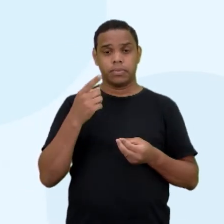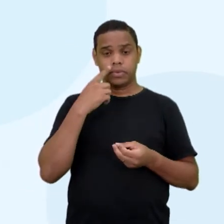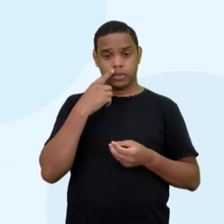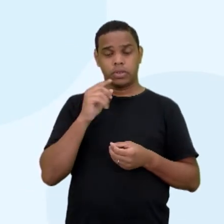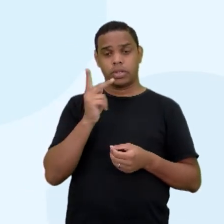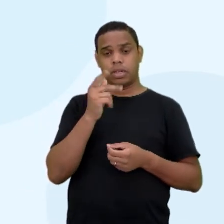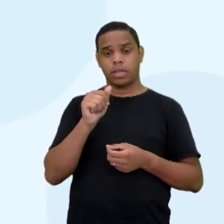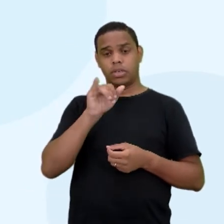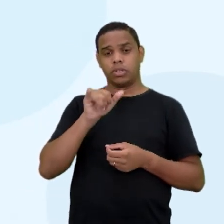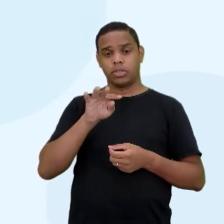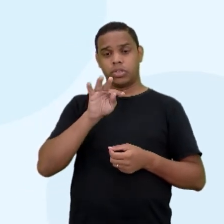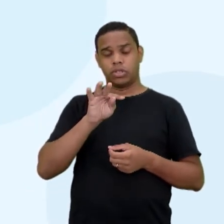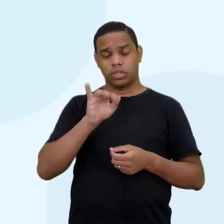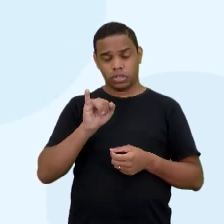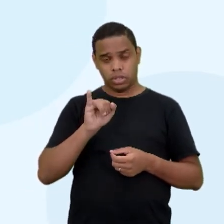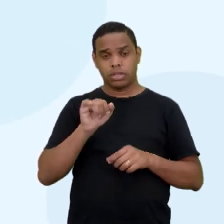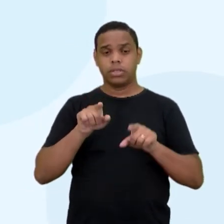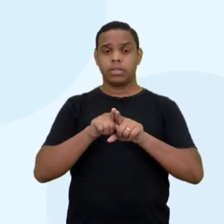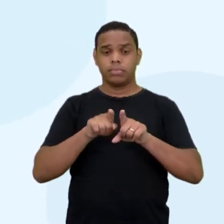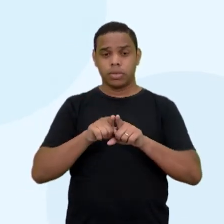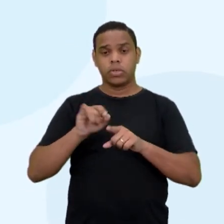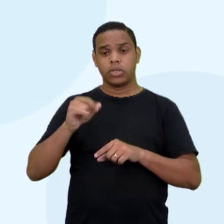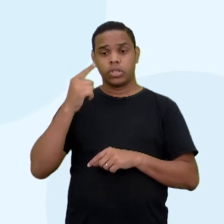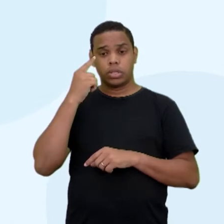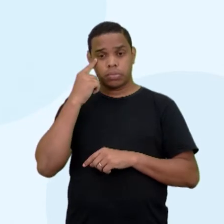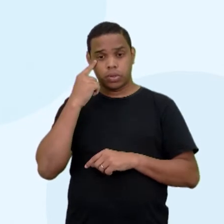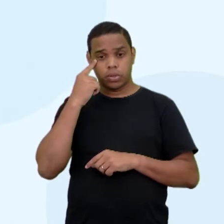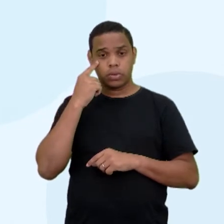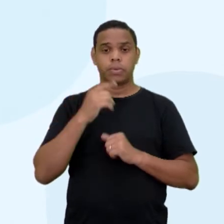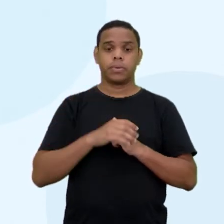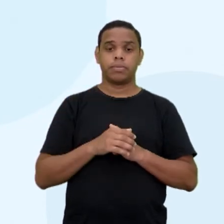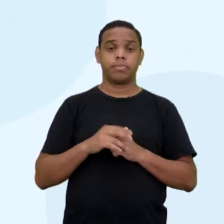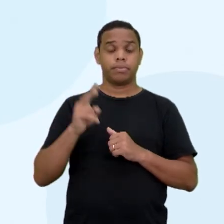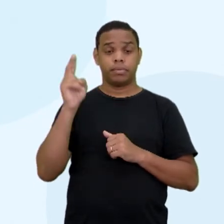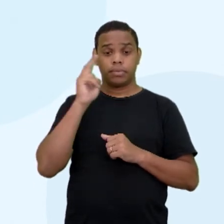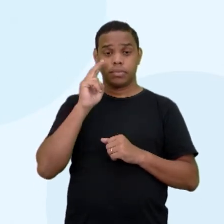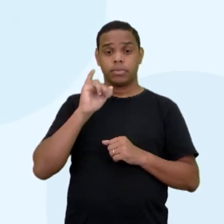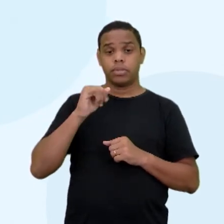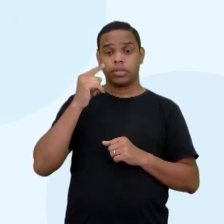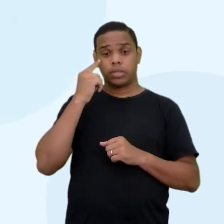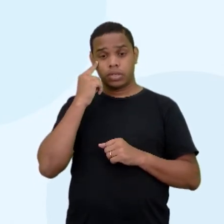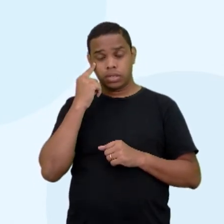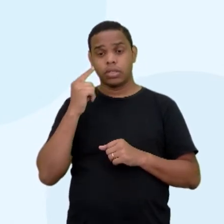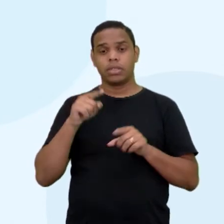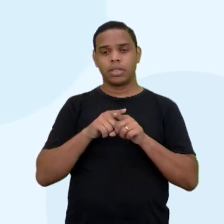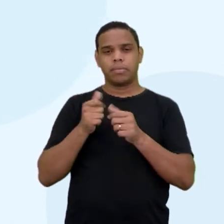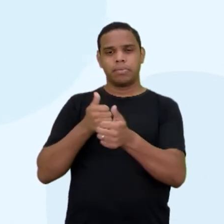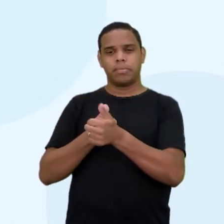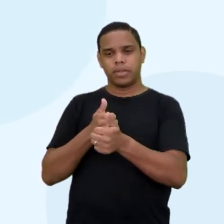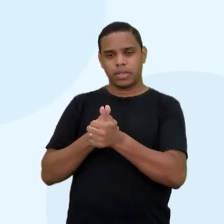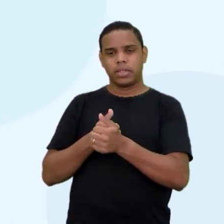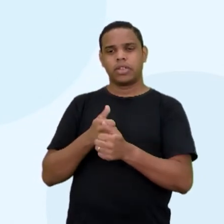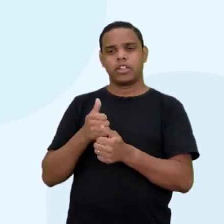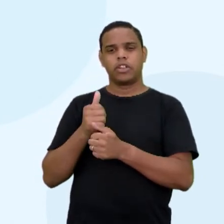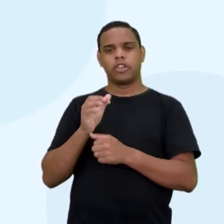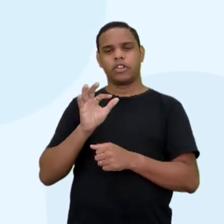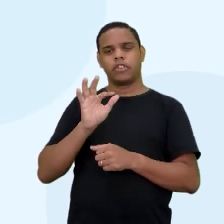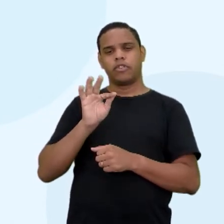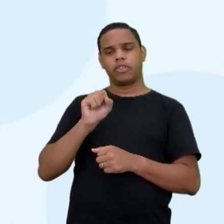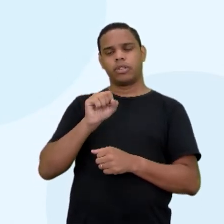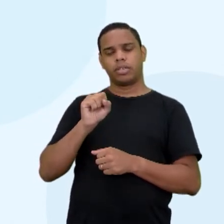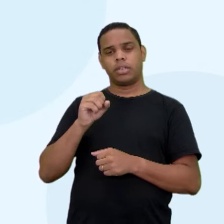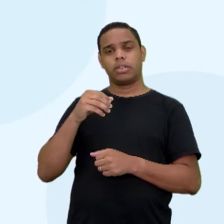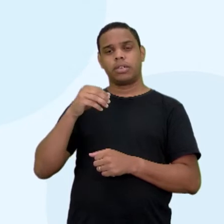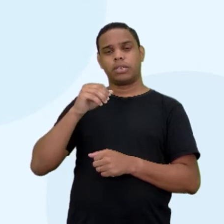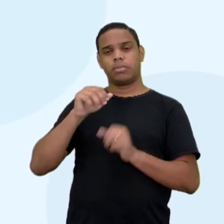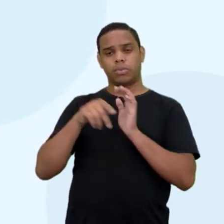o Haiti como o Japão, né? E lembrando aí que próximo do Japão tem lá a fossa chamada Fossa